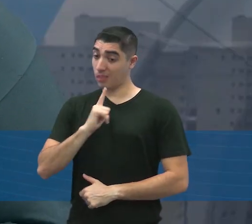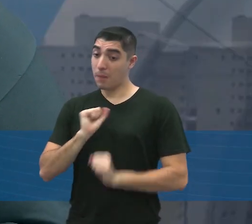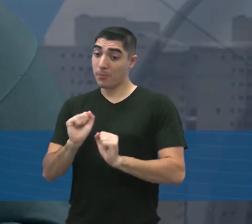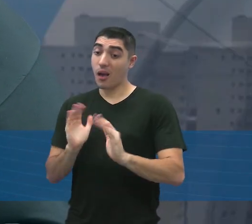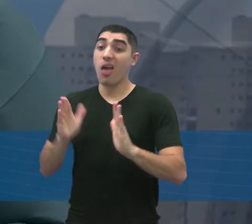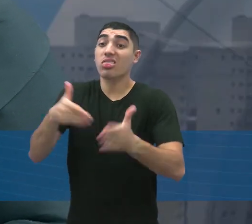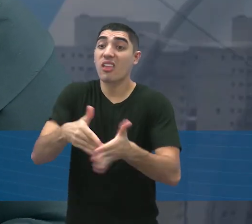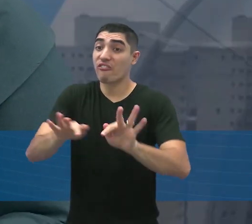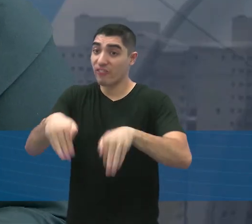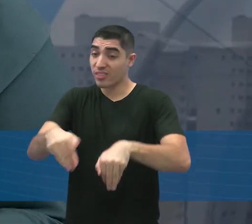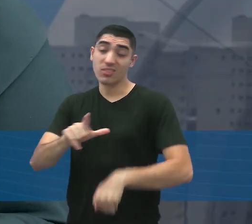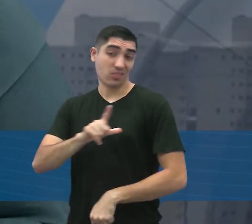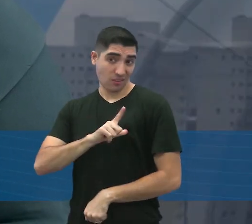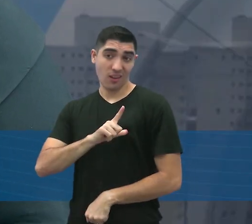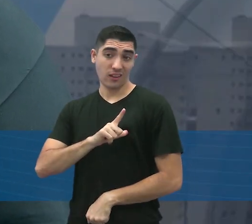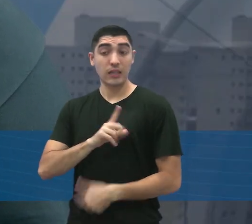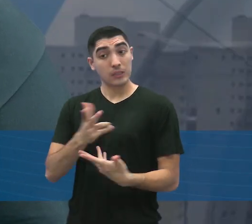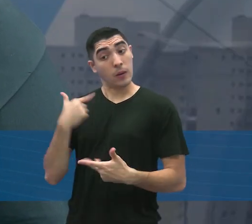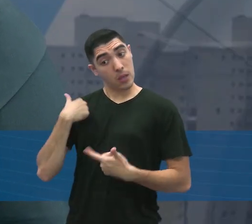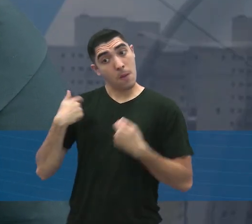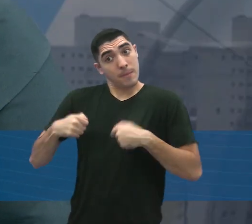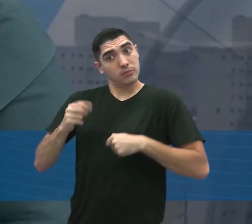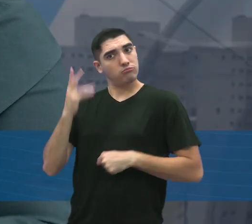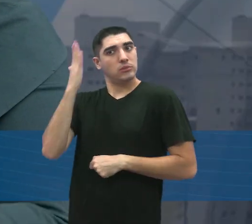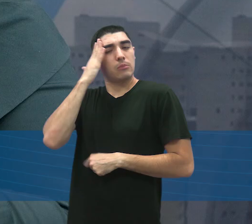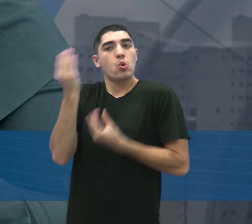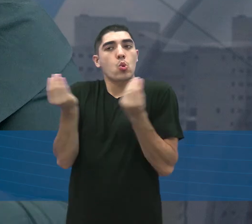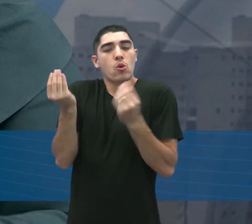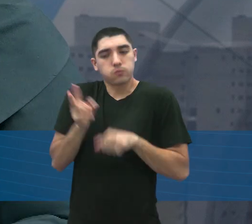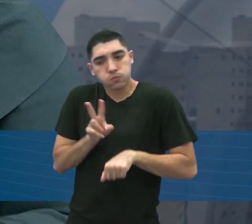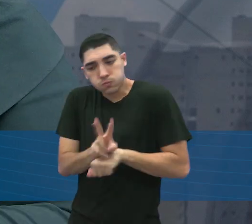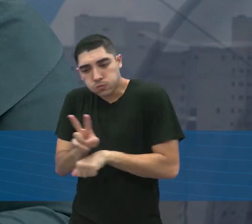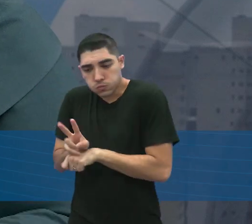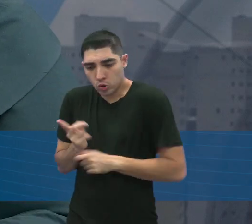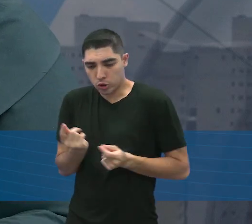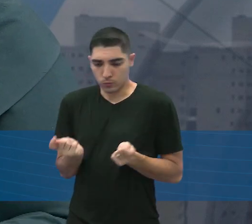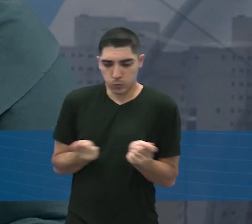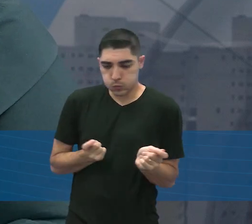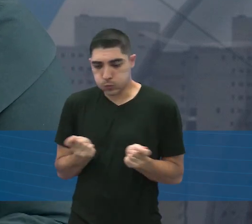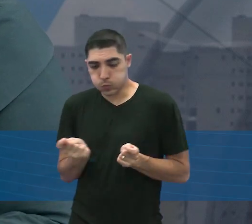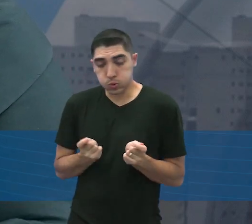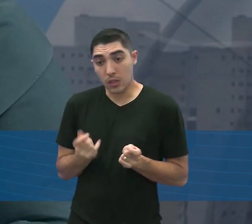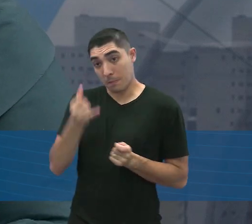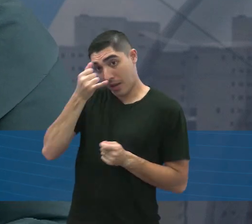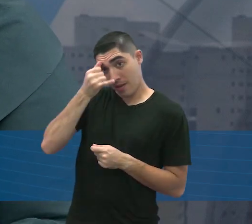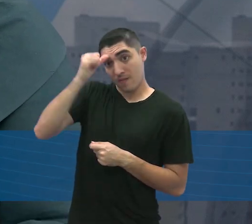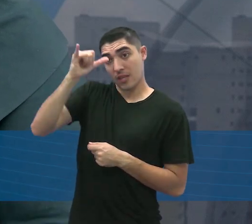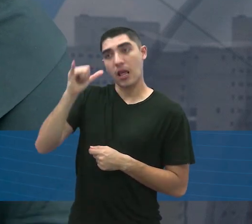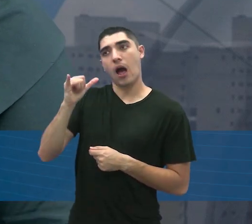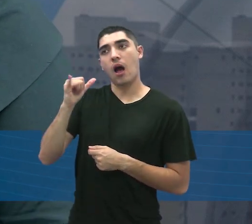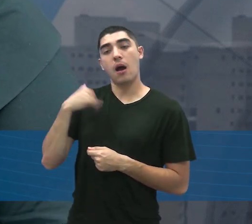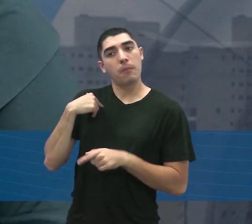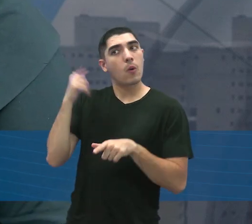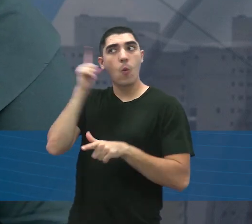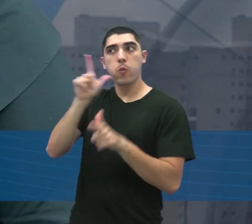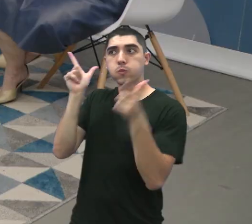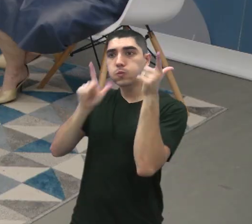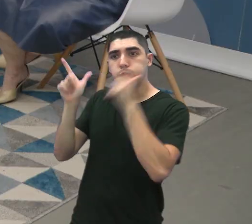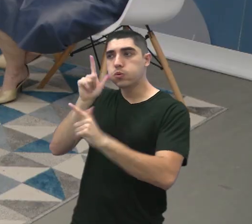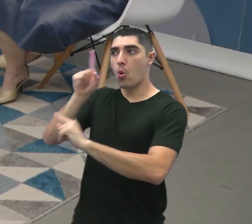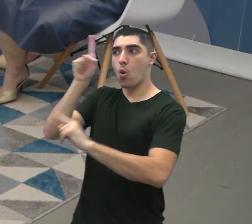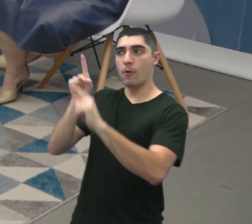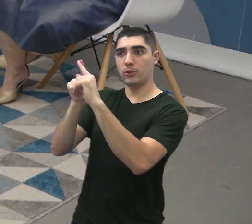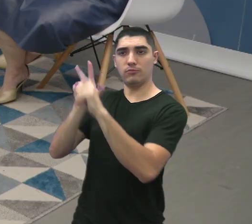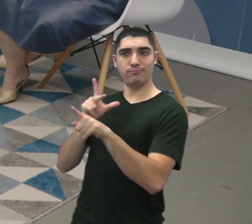esse protagonismo na própria vida financeira para que eu consiga não perder de vista os meus próprios objetivos. Com